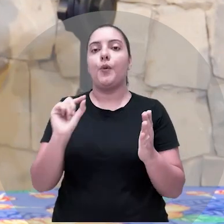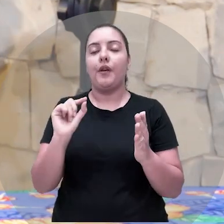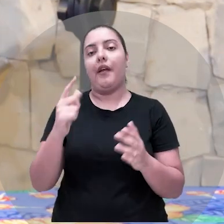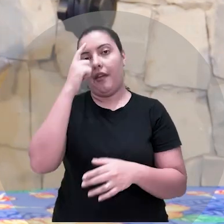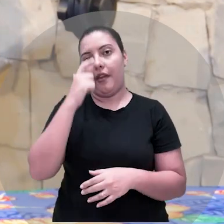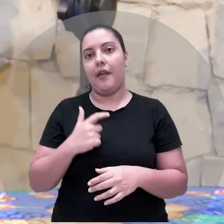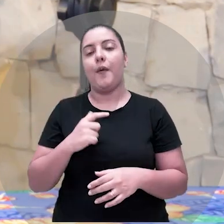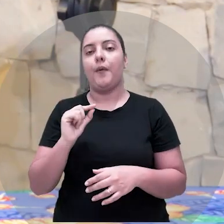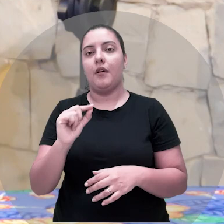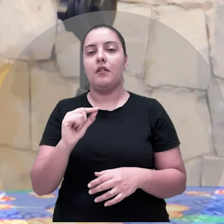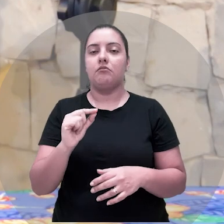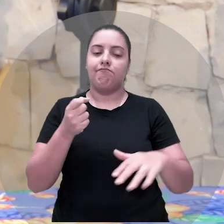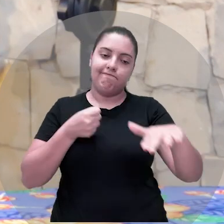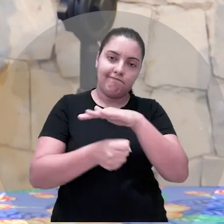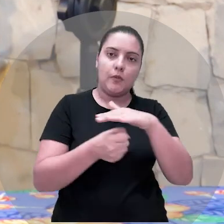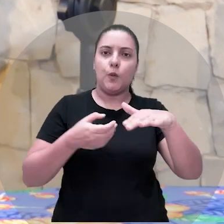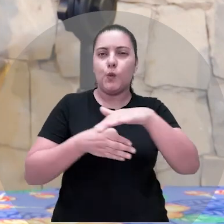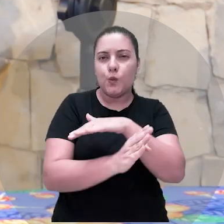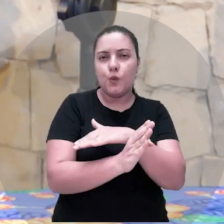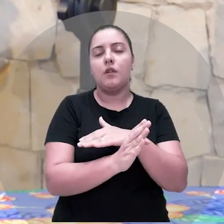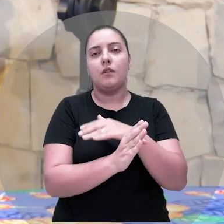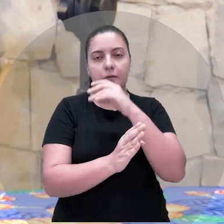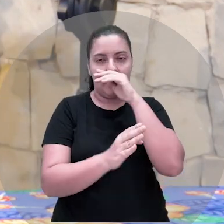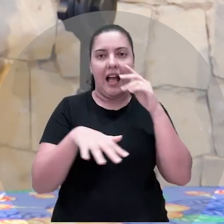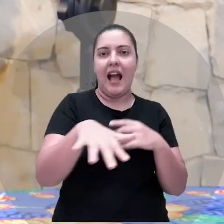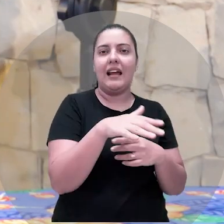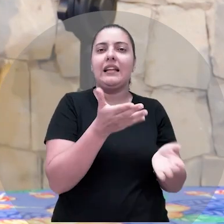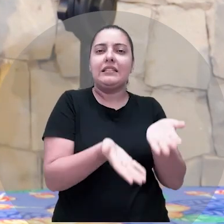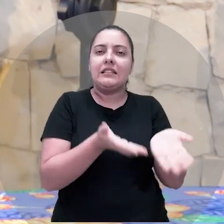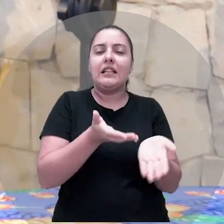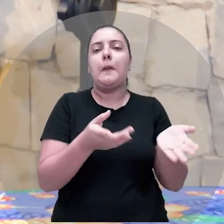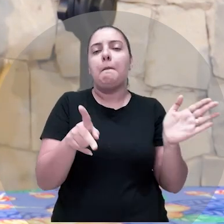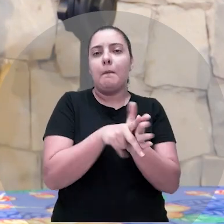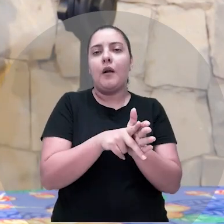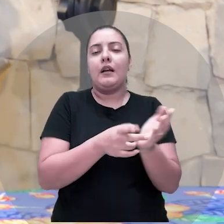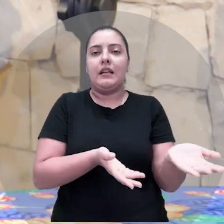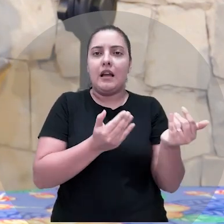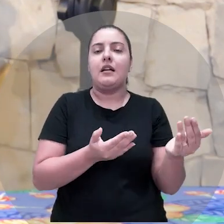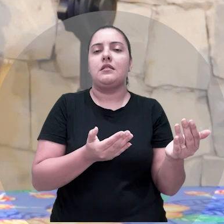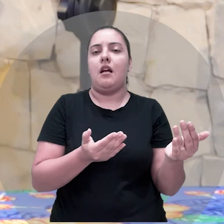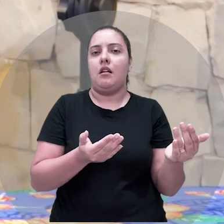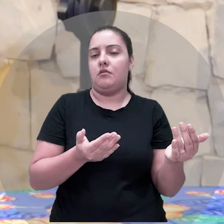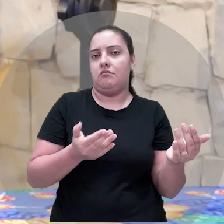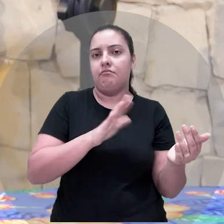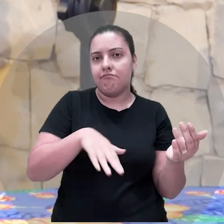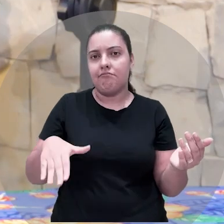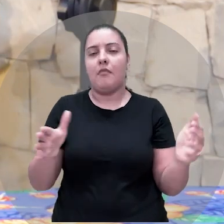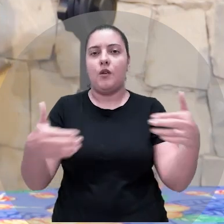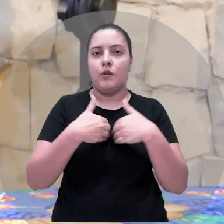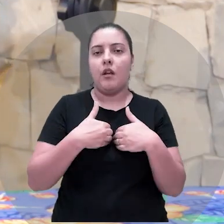foi auxiliar de sala então ali eu fui conhecendo que era autismo que era Síndrome de Down que era baixa visão